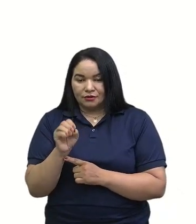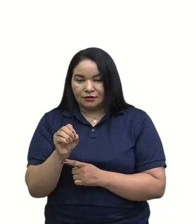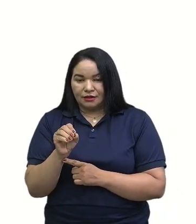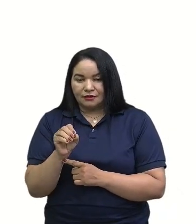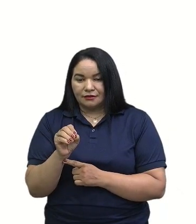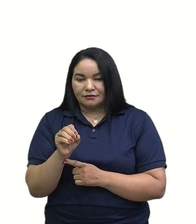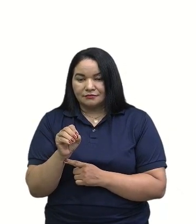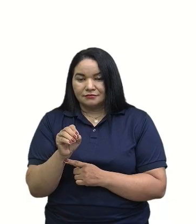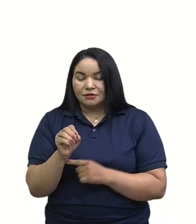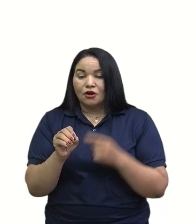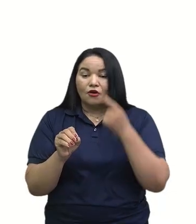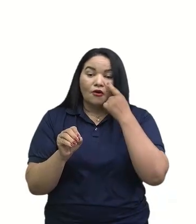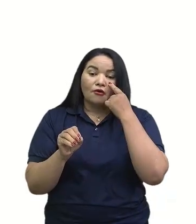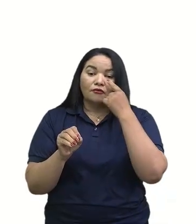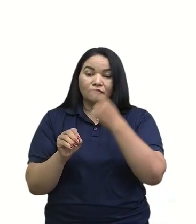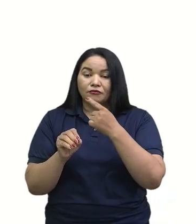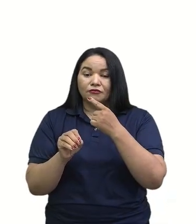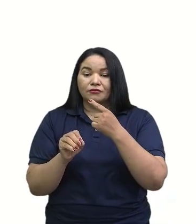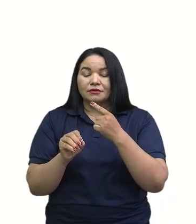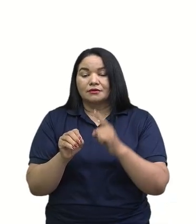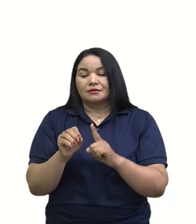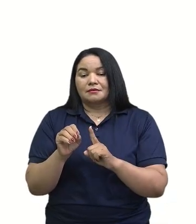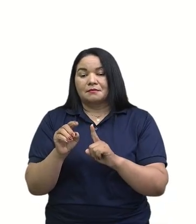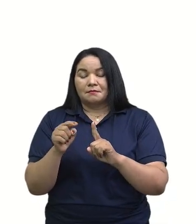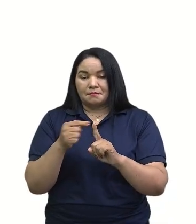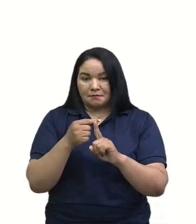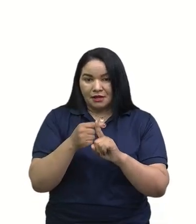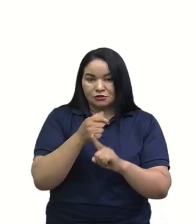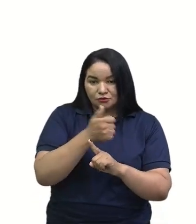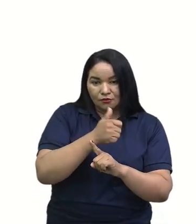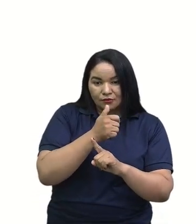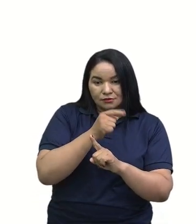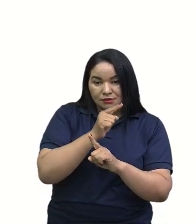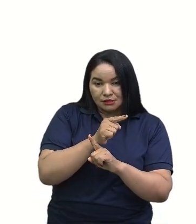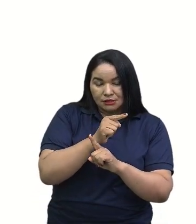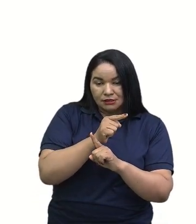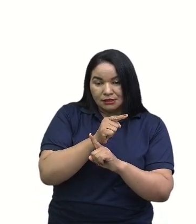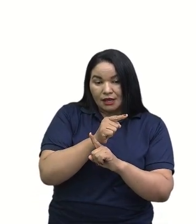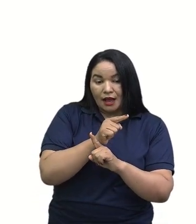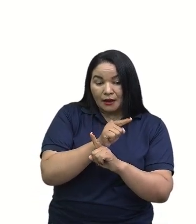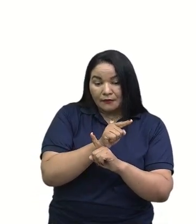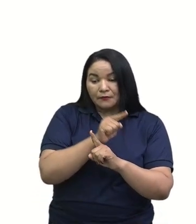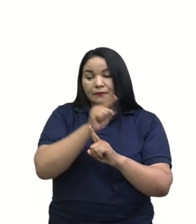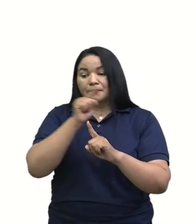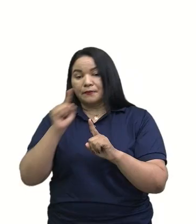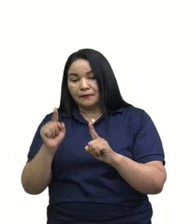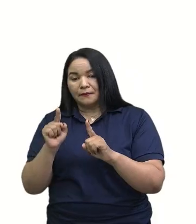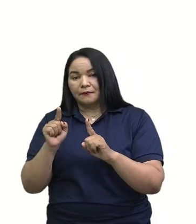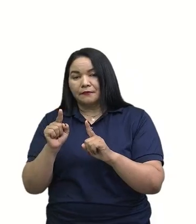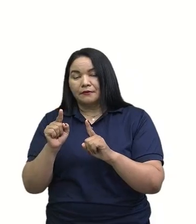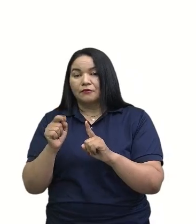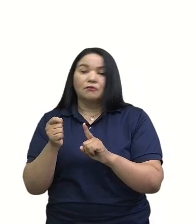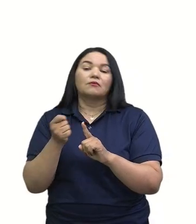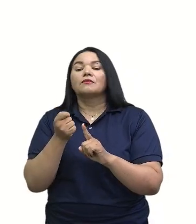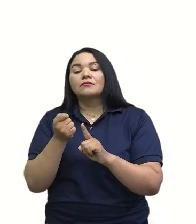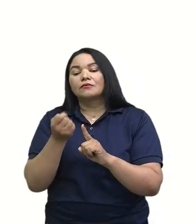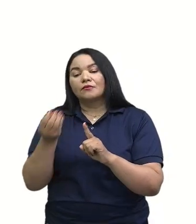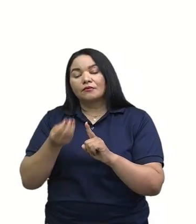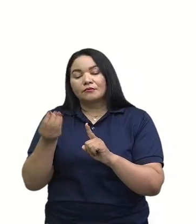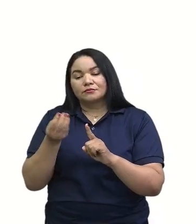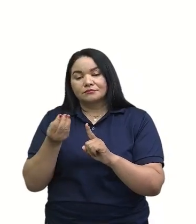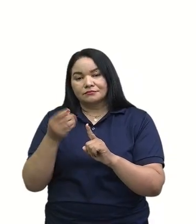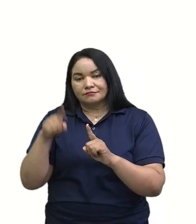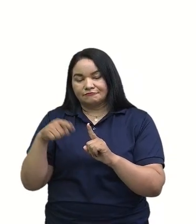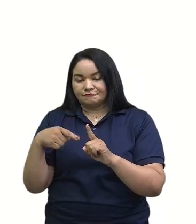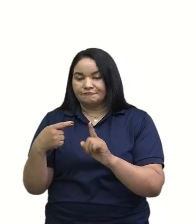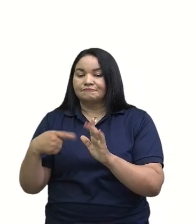para cá, nós temos aqui, ó, mais 11, certo? Se eu passar para o outro lado da igualdade, eu vou mudar o sinal, vou passar ele